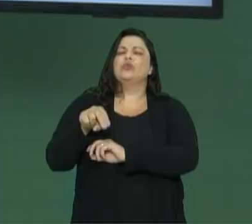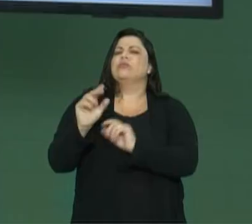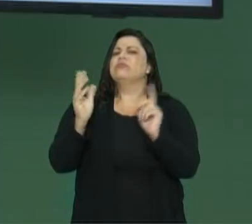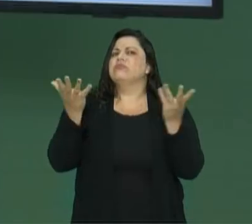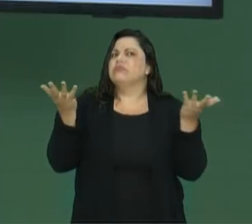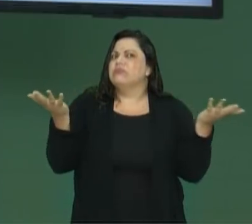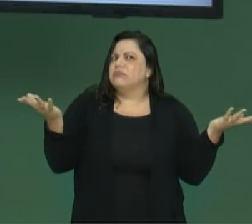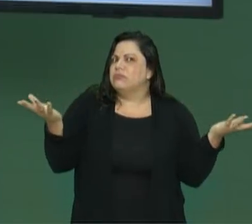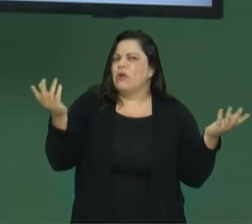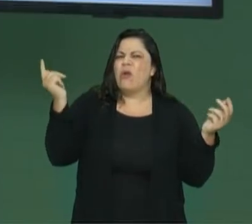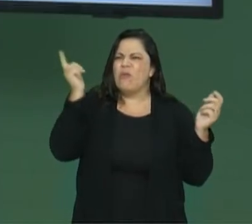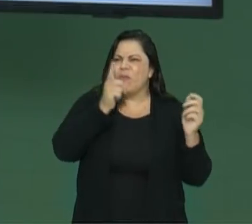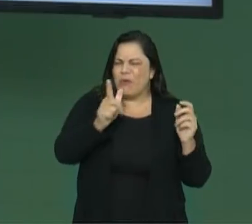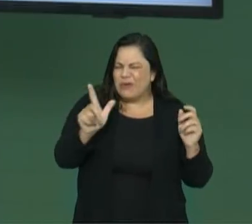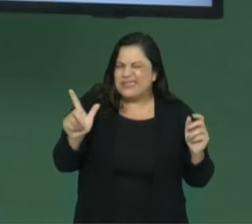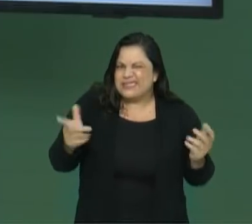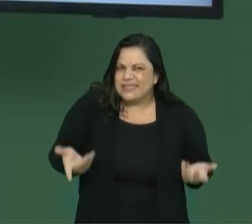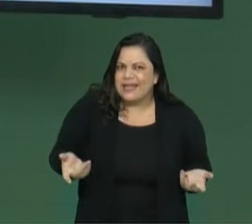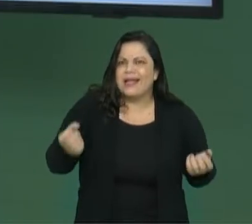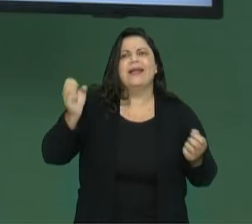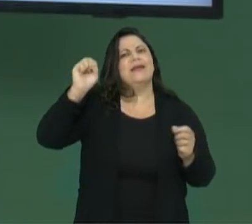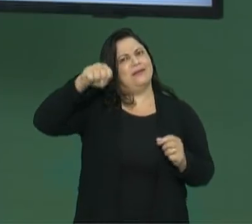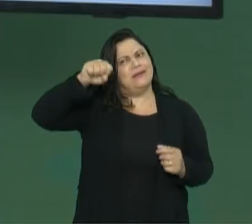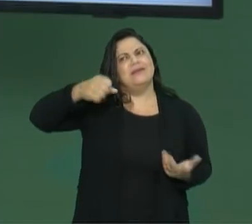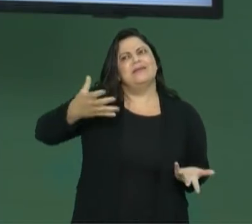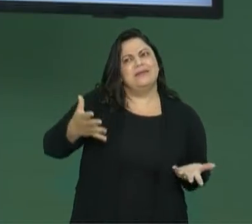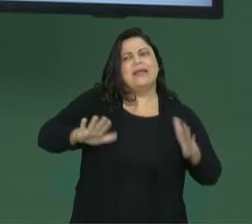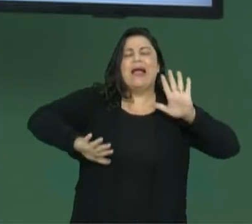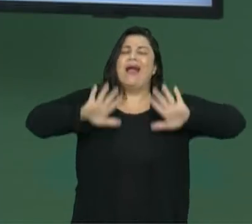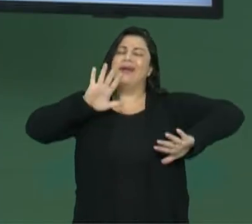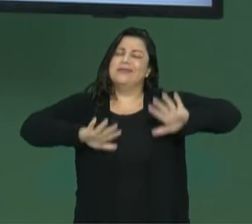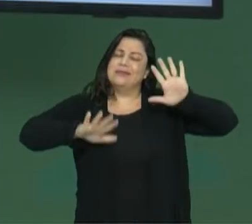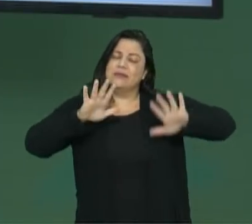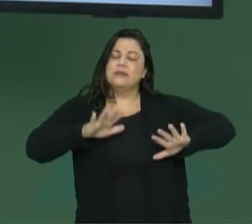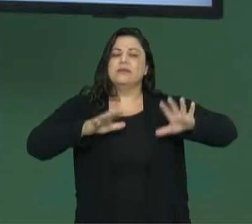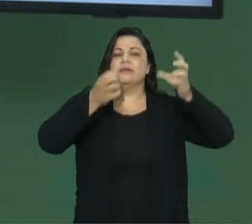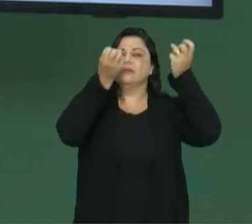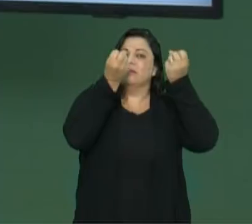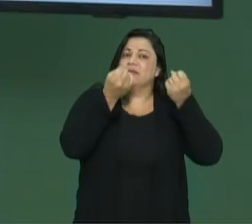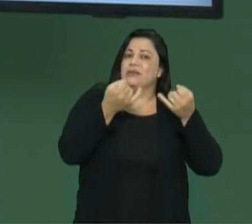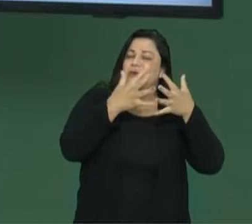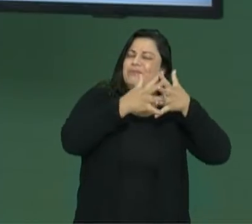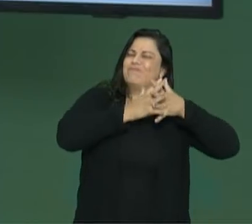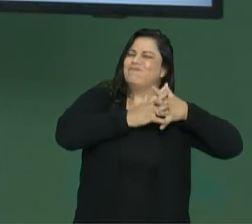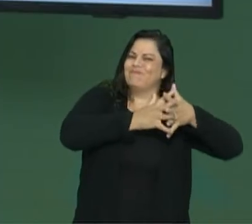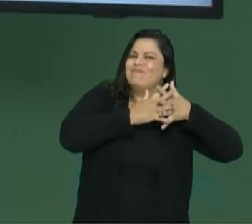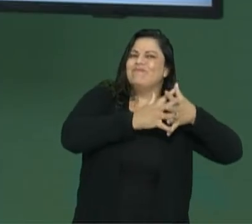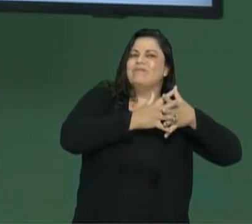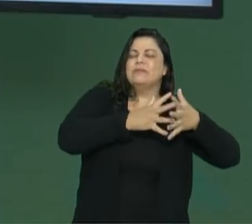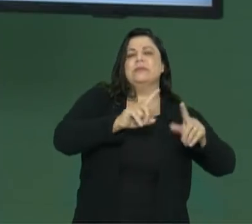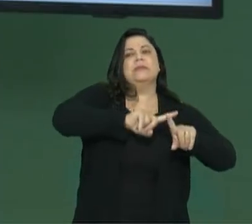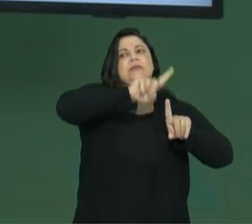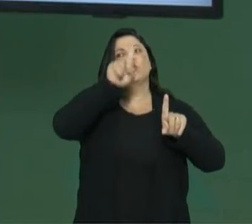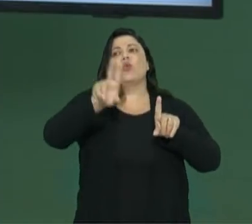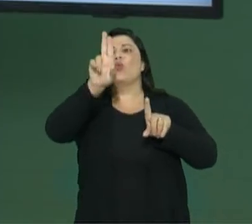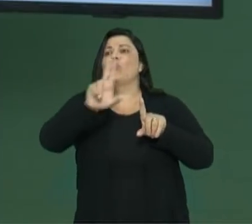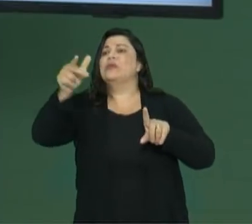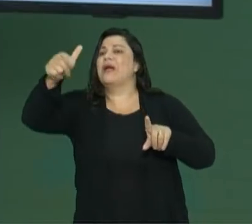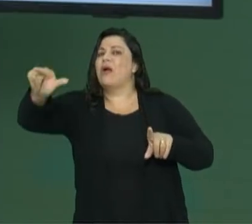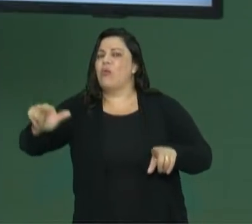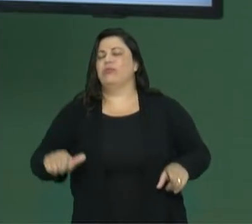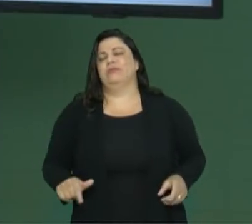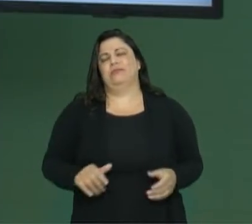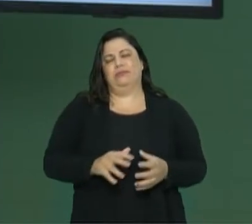fazer isso. Então nós vamos utilizar outras ferramentas, outras grandezas físicas para isso, certo? E aí, nós